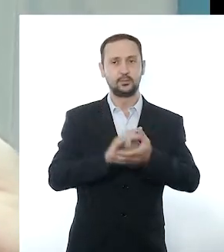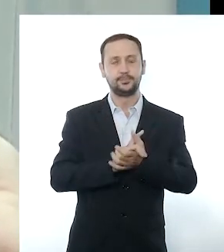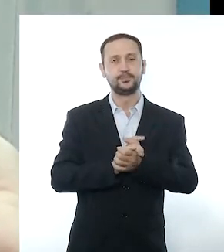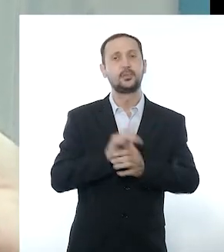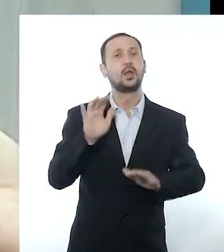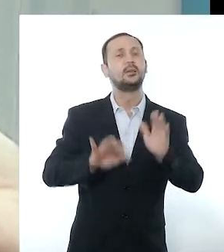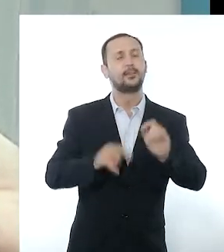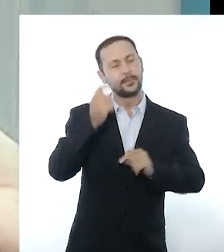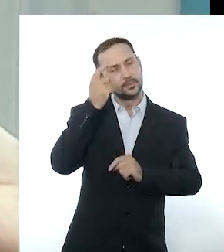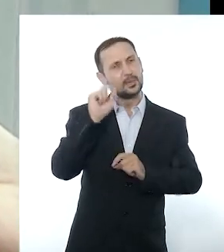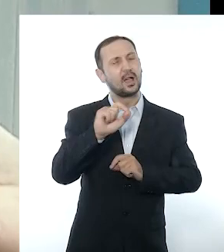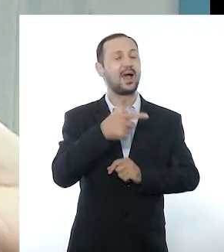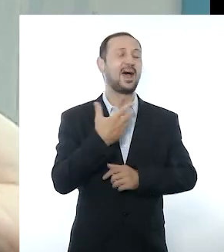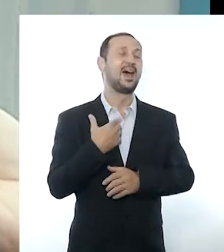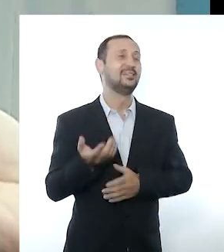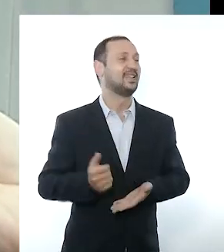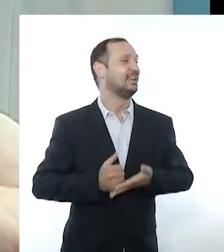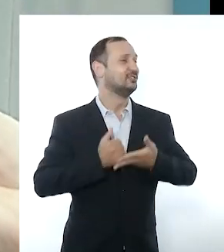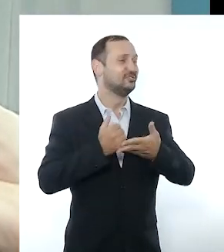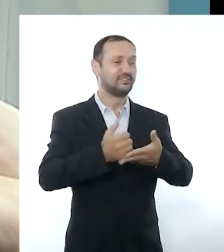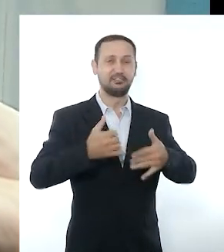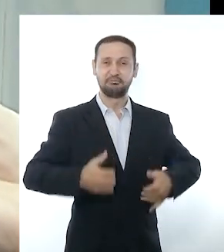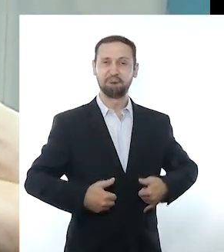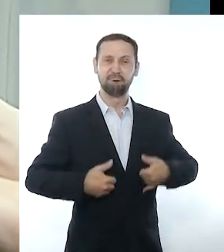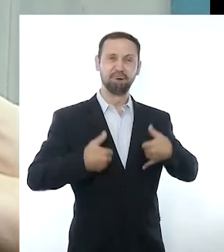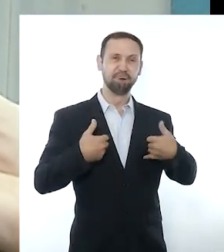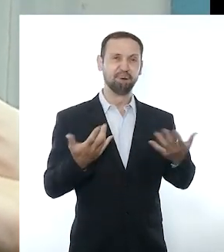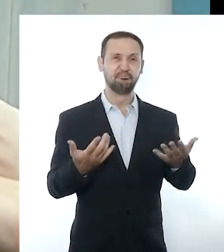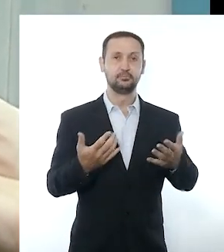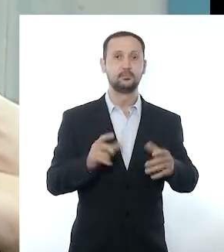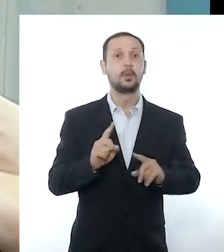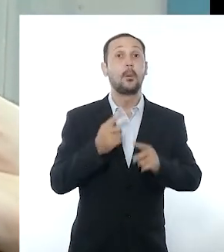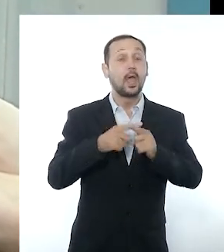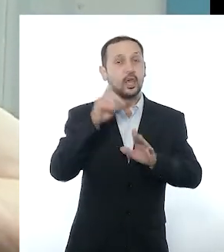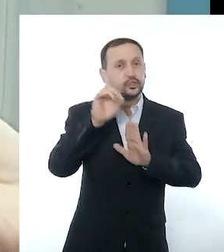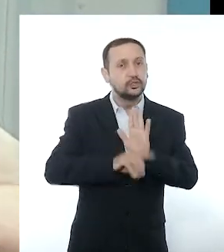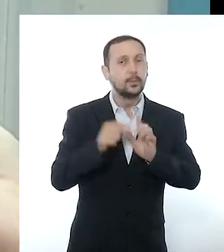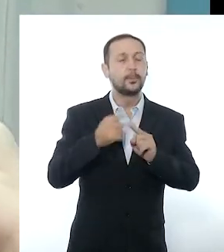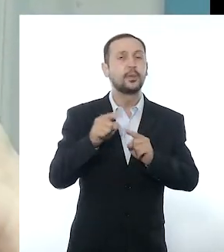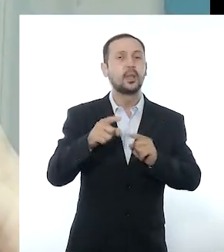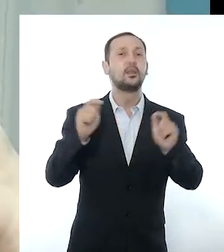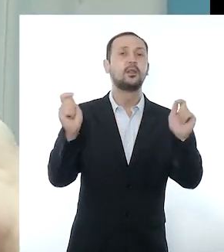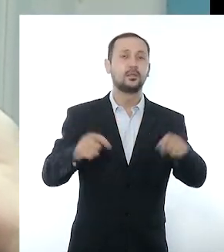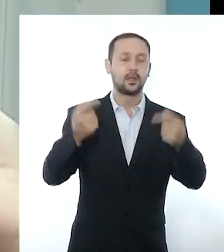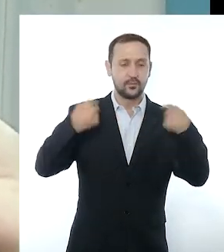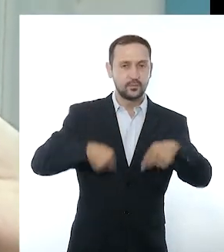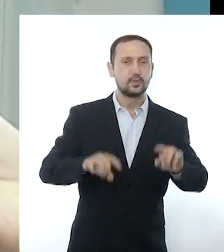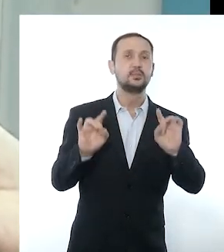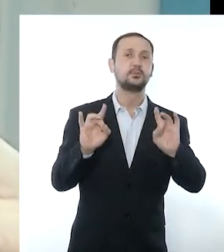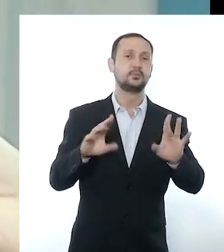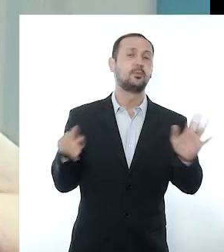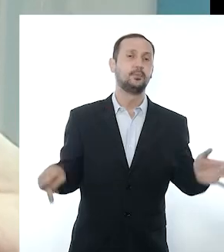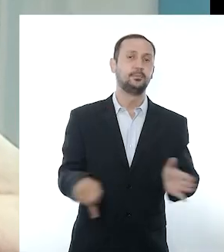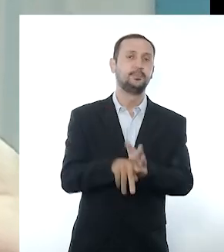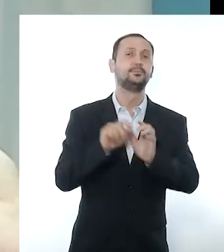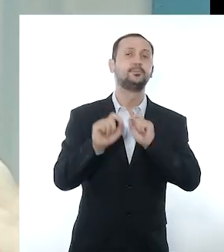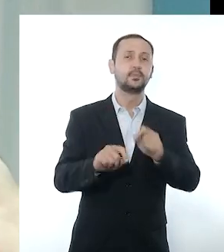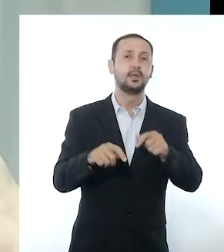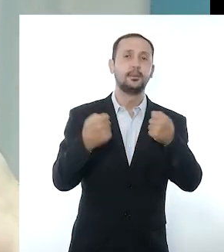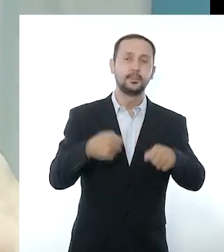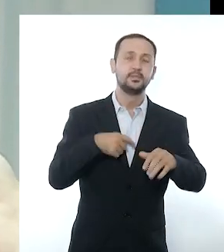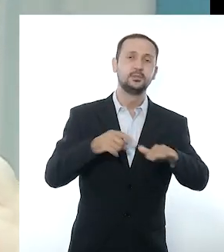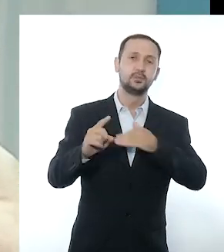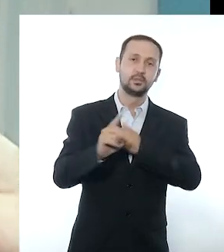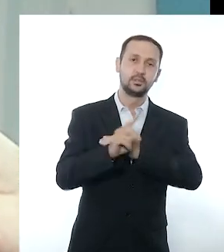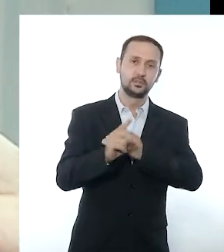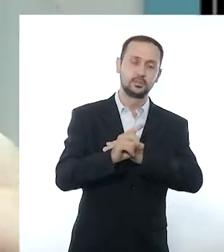né? Muitas vezes as pessoas acham que é um privilégio, e não é. É um direito, porque são pessoas que têm uma condição específica que requer